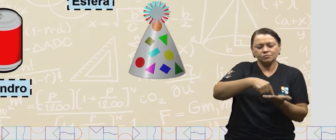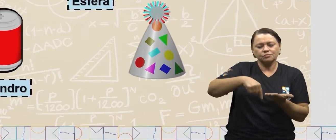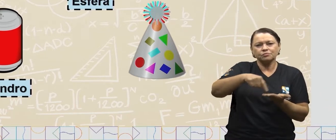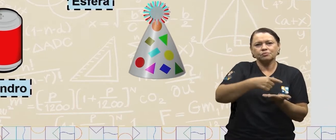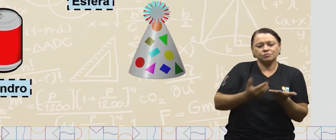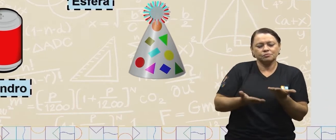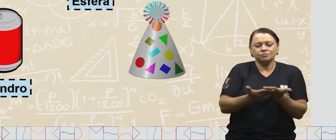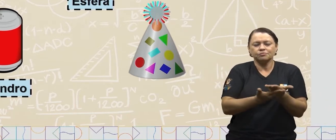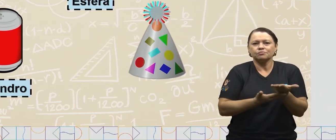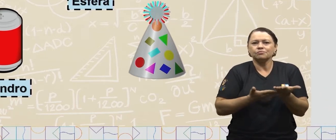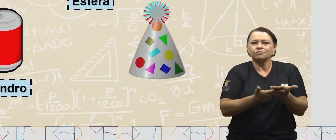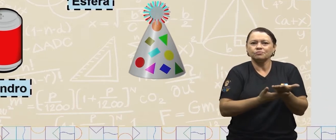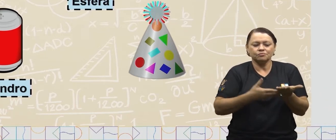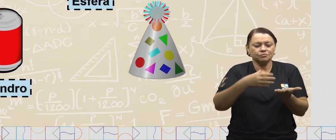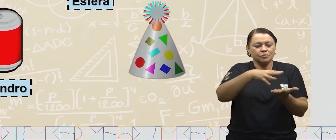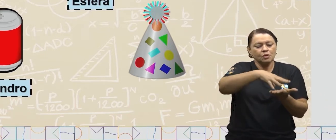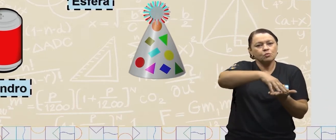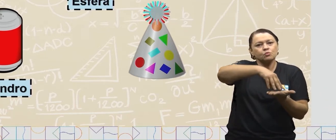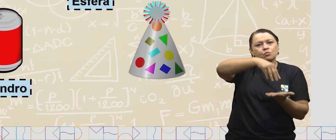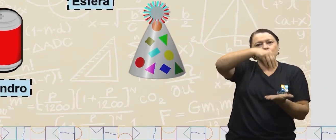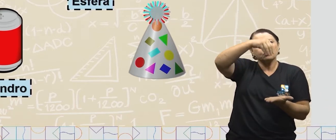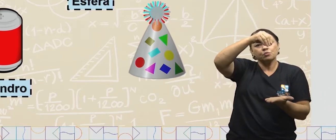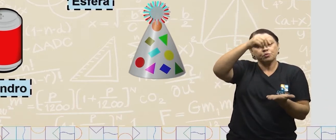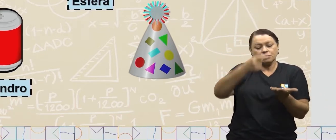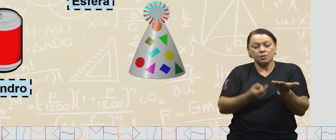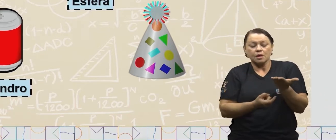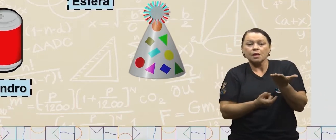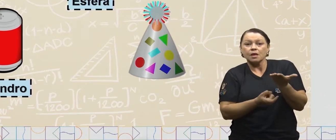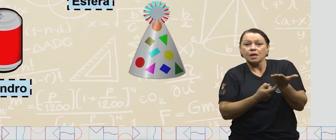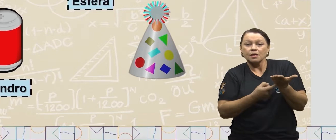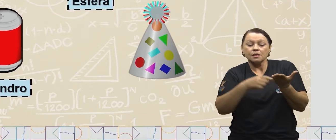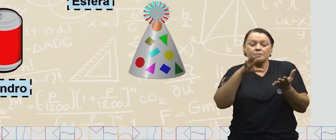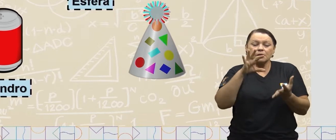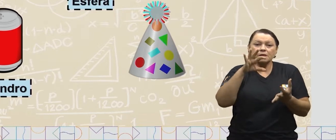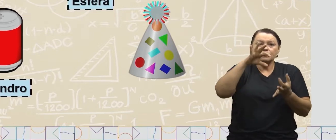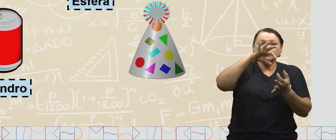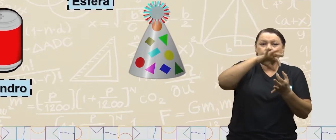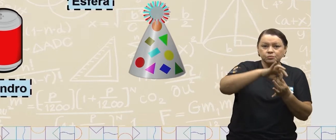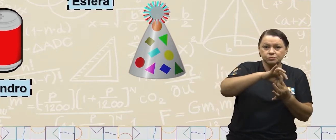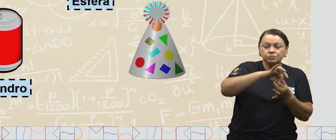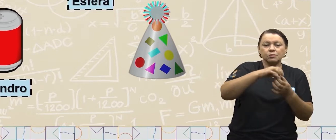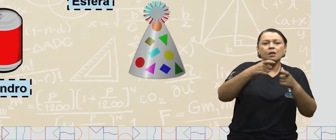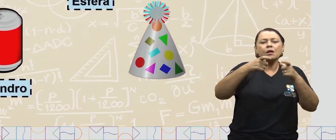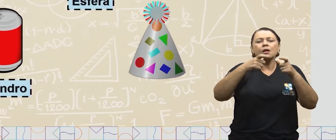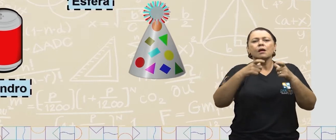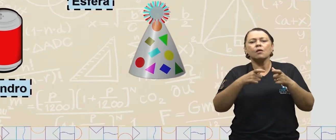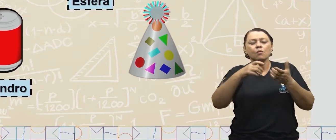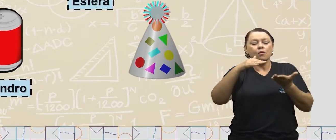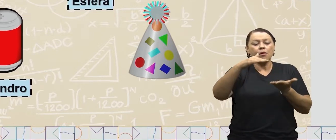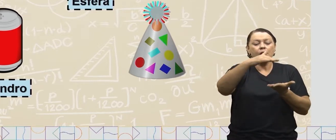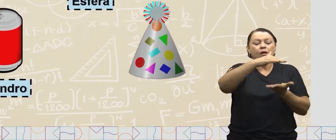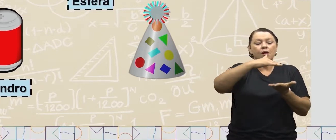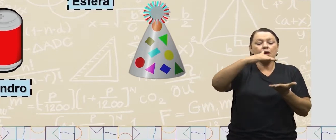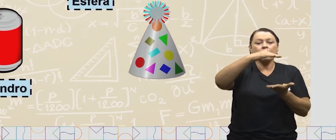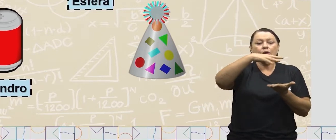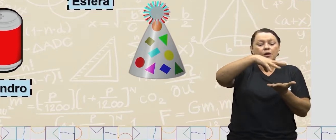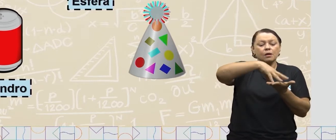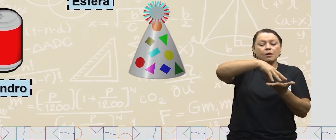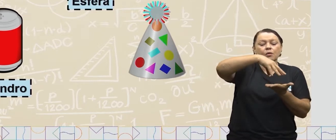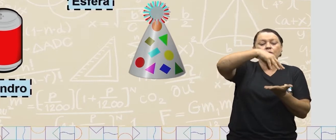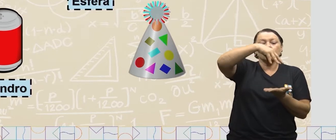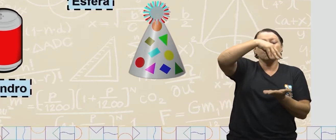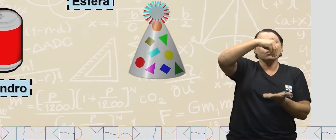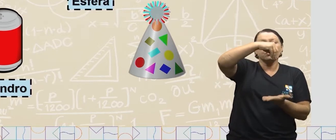em formato de círculo e esta base está conectada a um local acima dela,